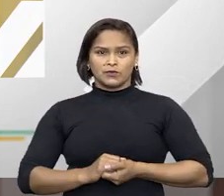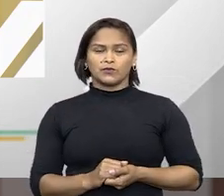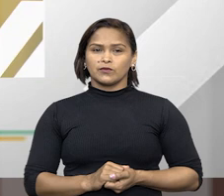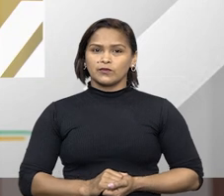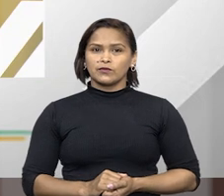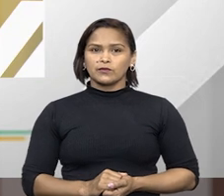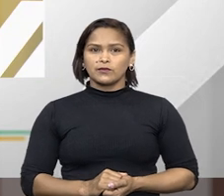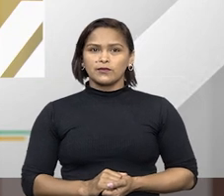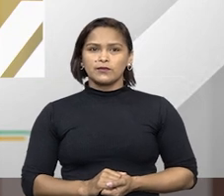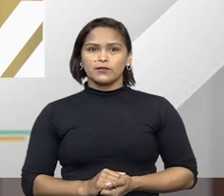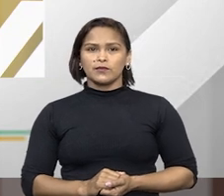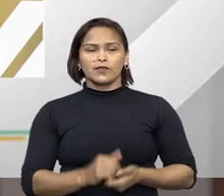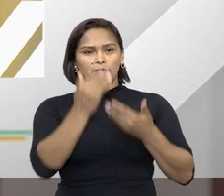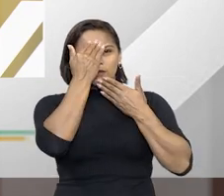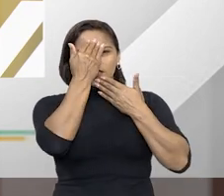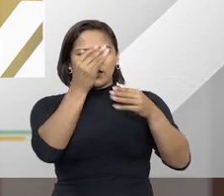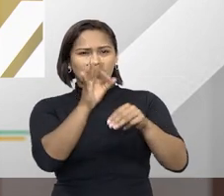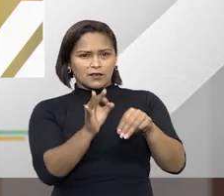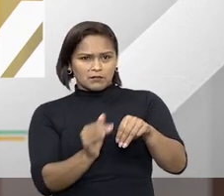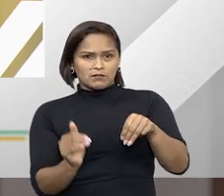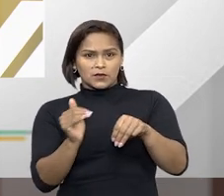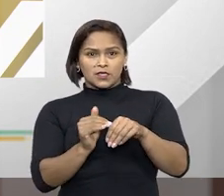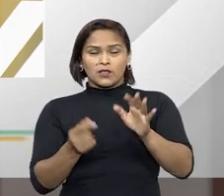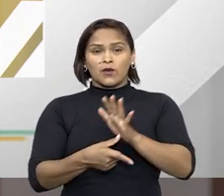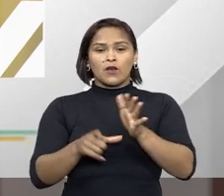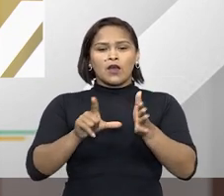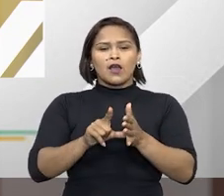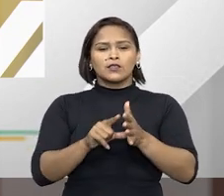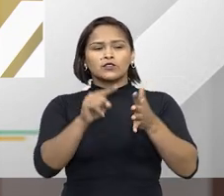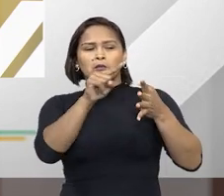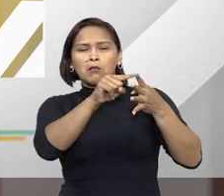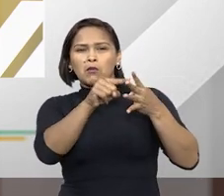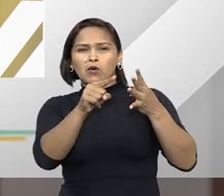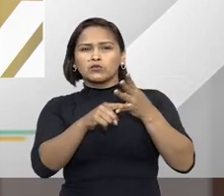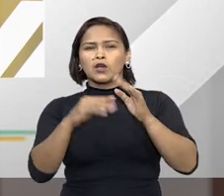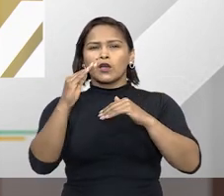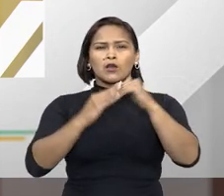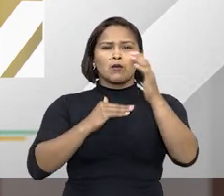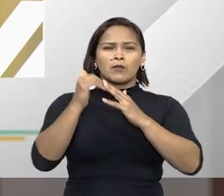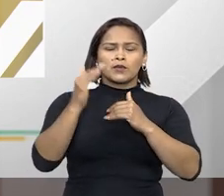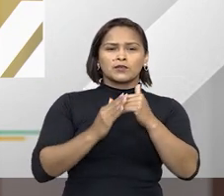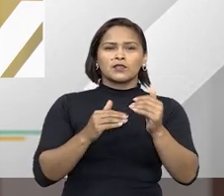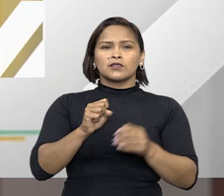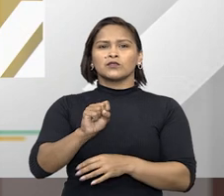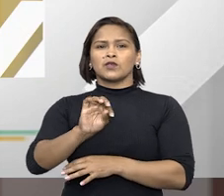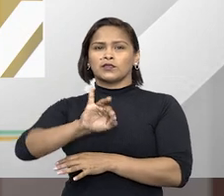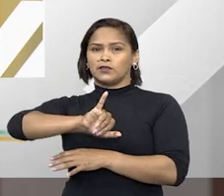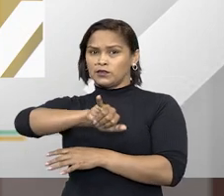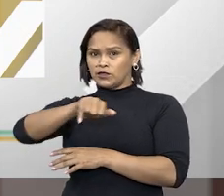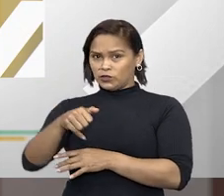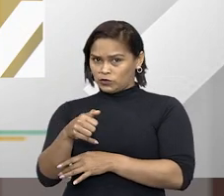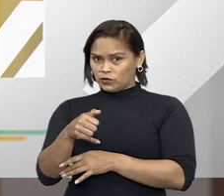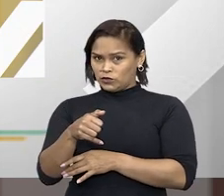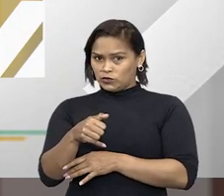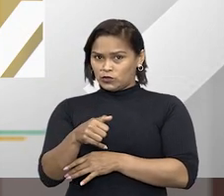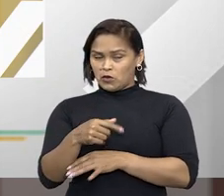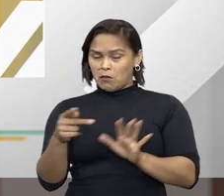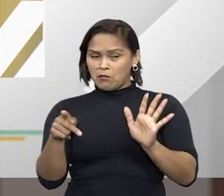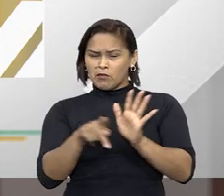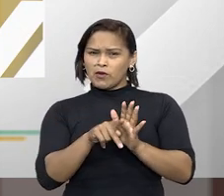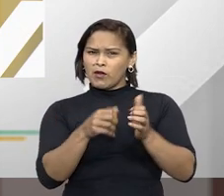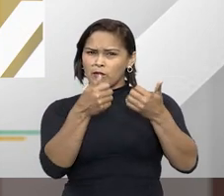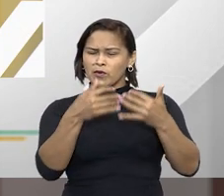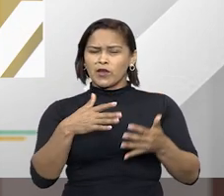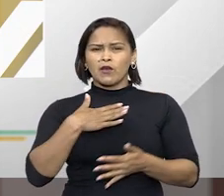Uchoa. Obrigada, ministro. Bom, antes de pontuarmos as competências do Superior Tribunal de Justiça em si, eu gostaria